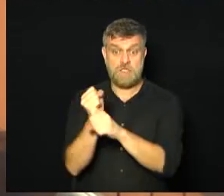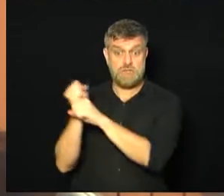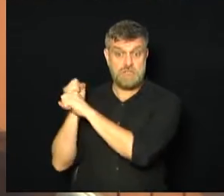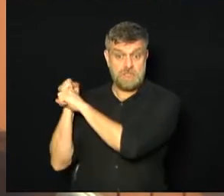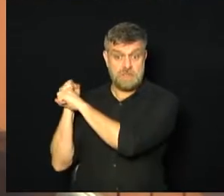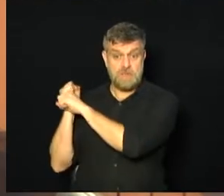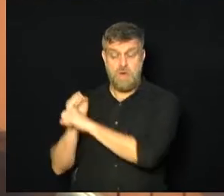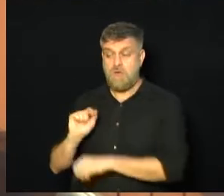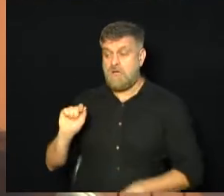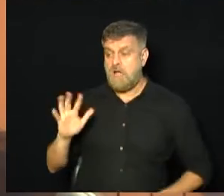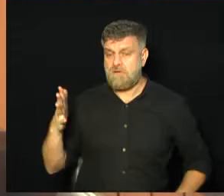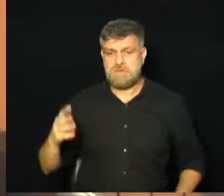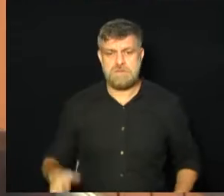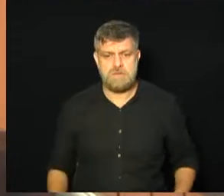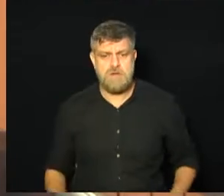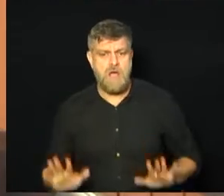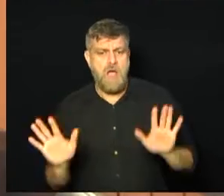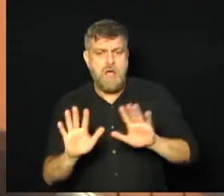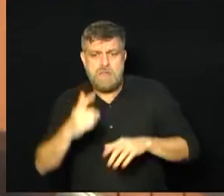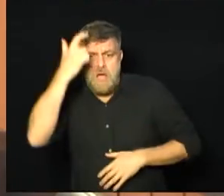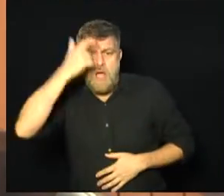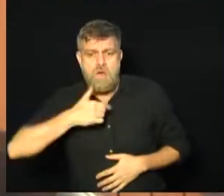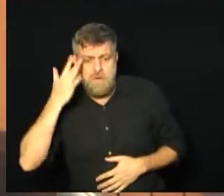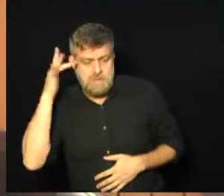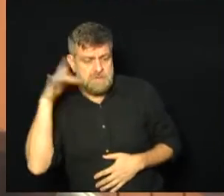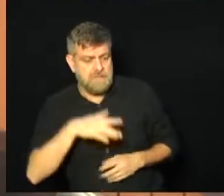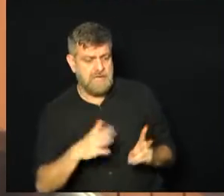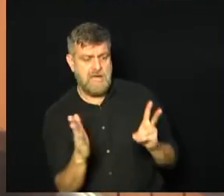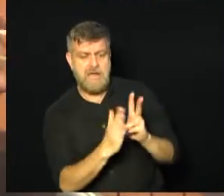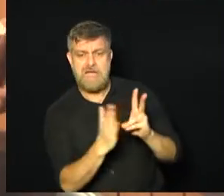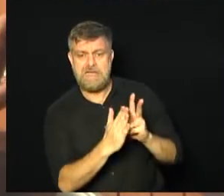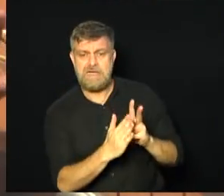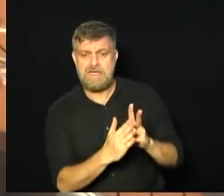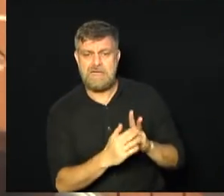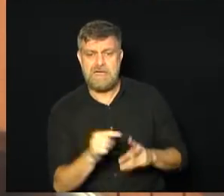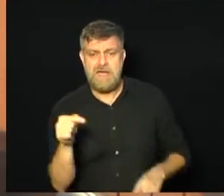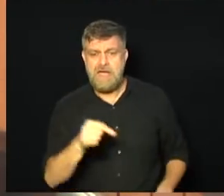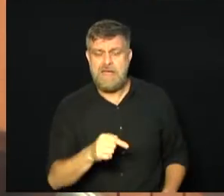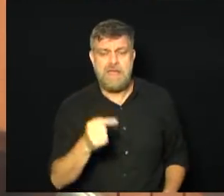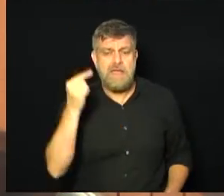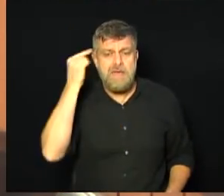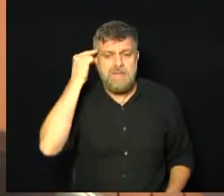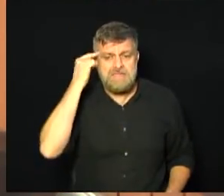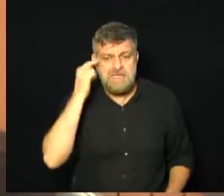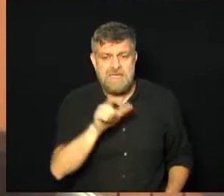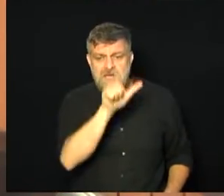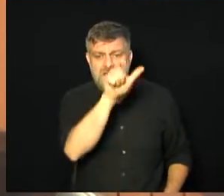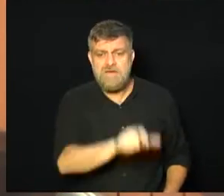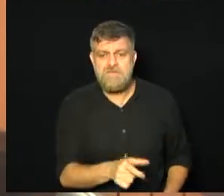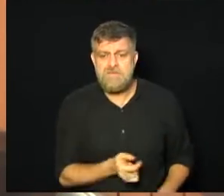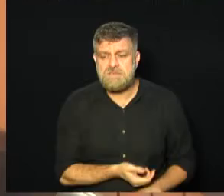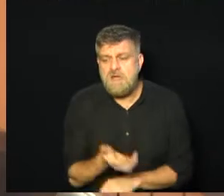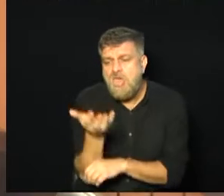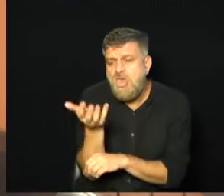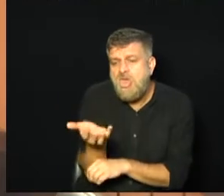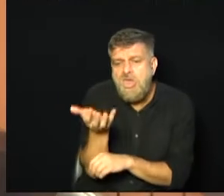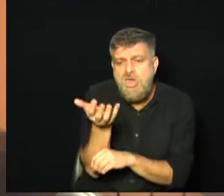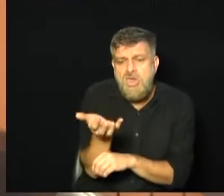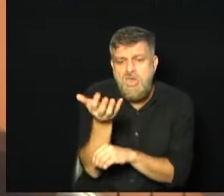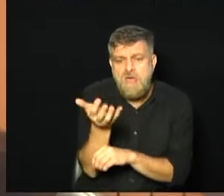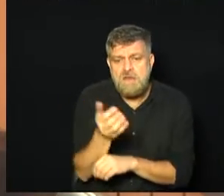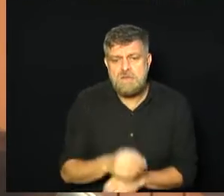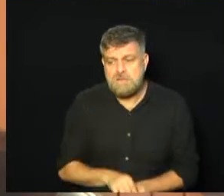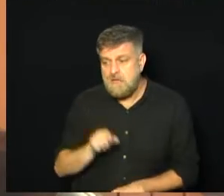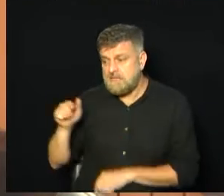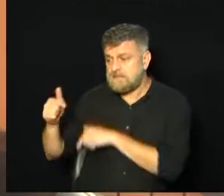E eles falaram, não, eu não sabia que era índio, eu pensei que fosse um homeless, né, que fosse um mendigo. Eles estão bem